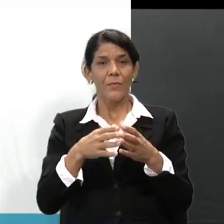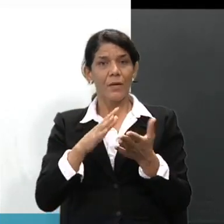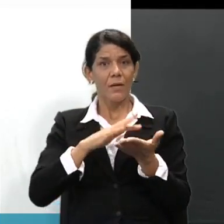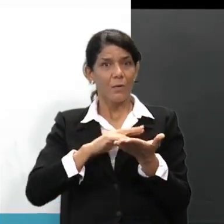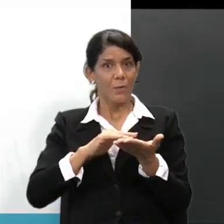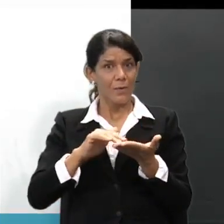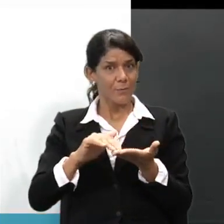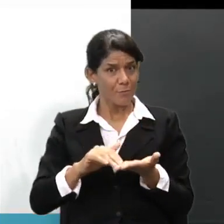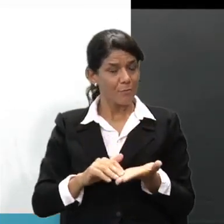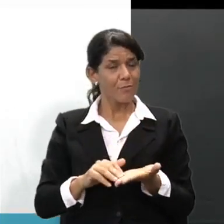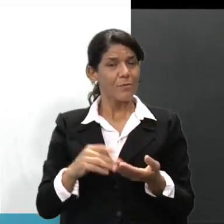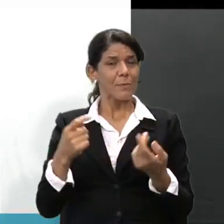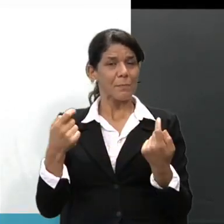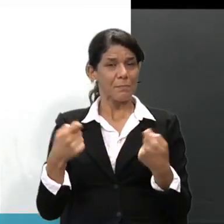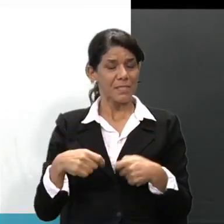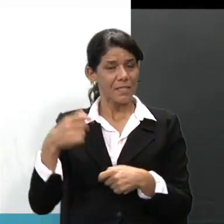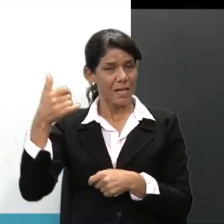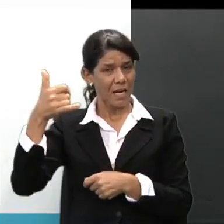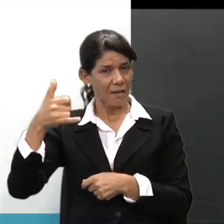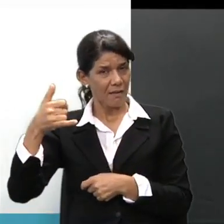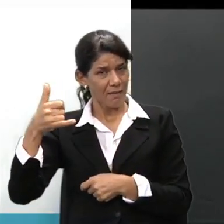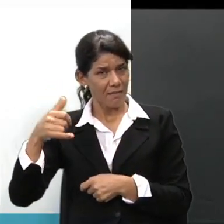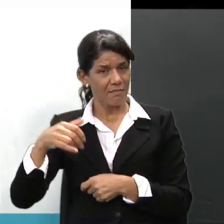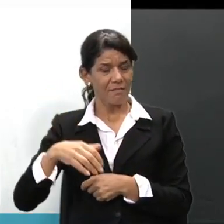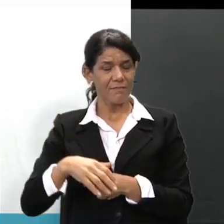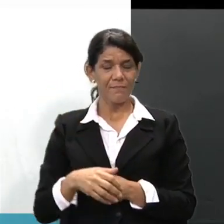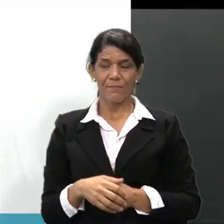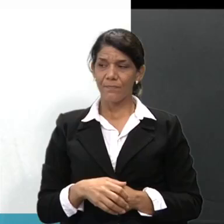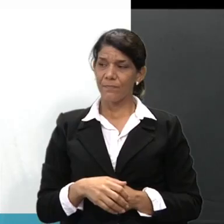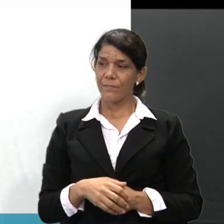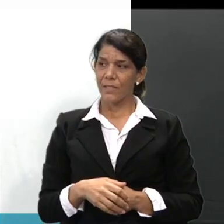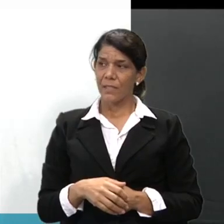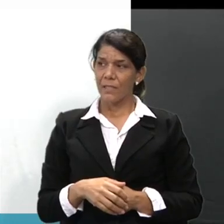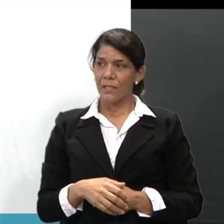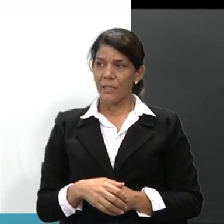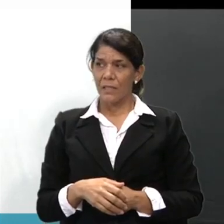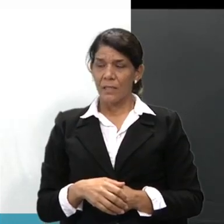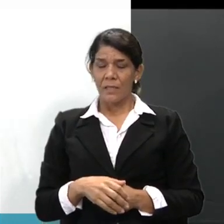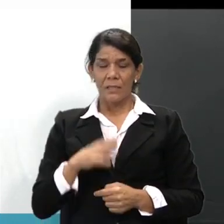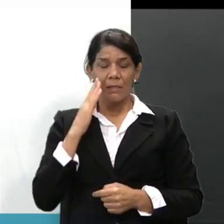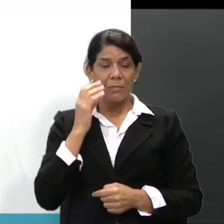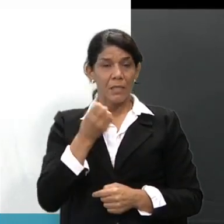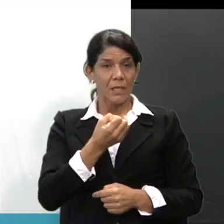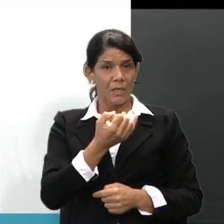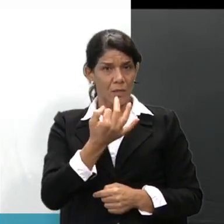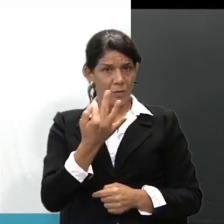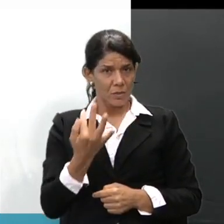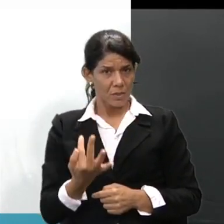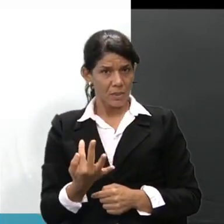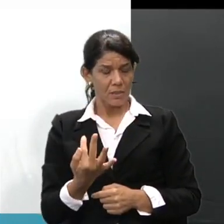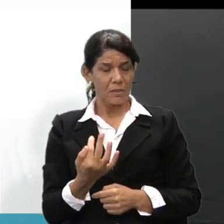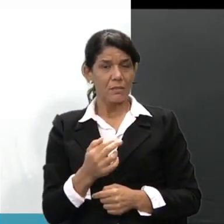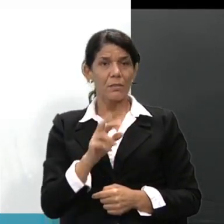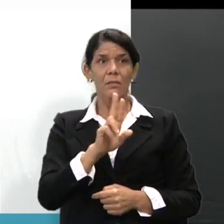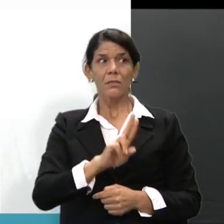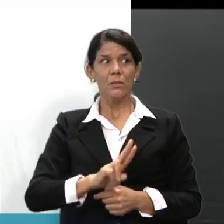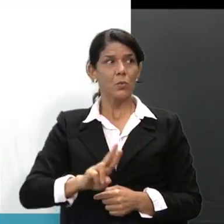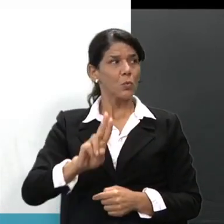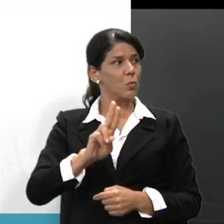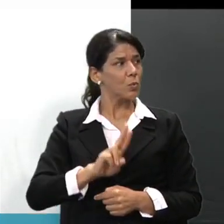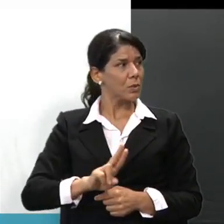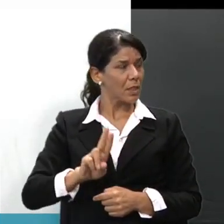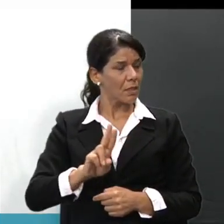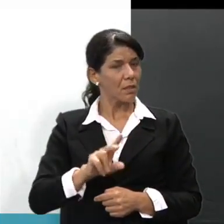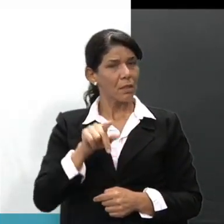micro, tá? A relação, né, a quantidade a ser administrada